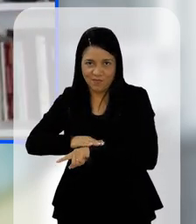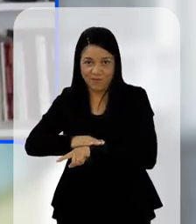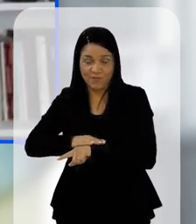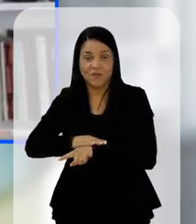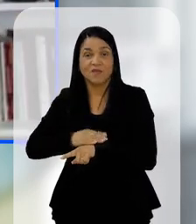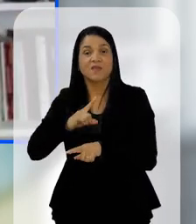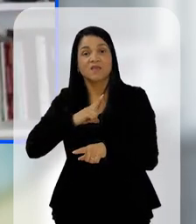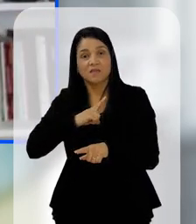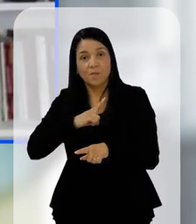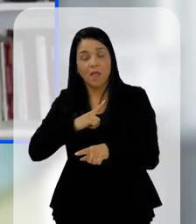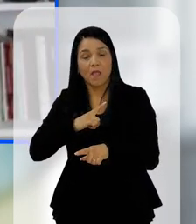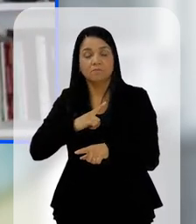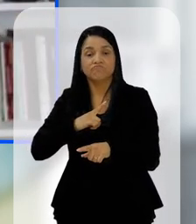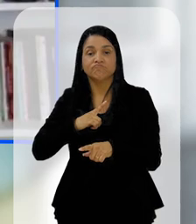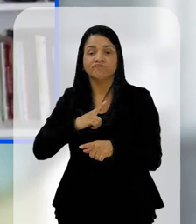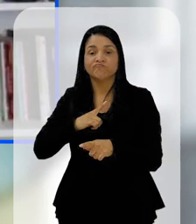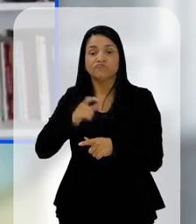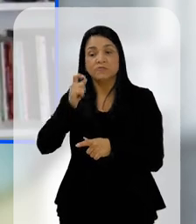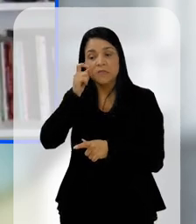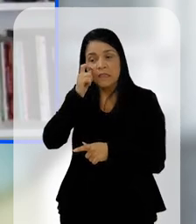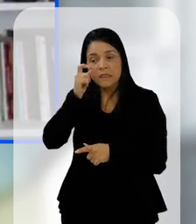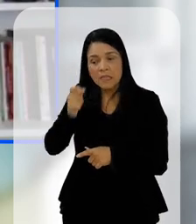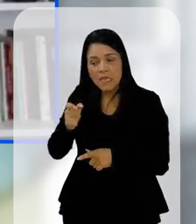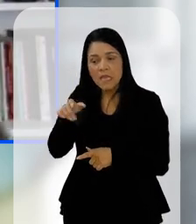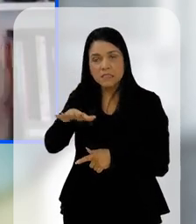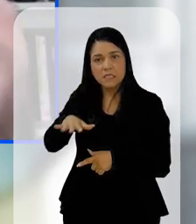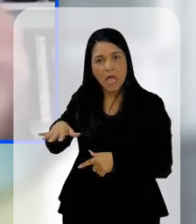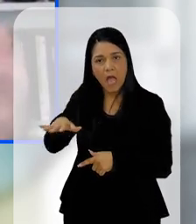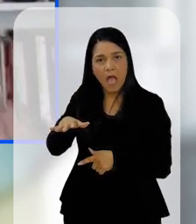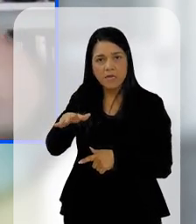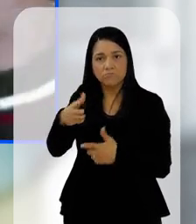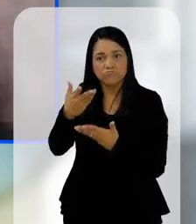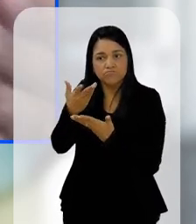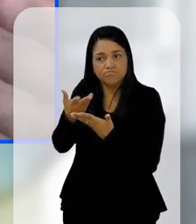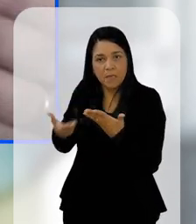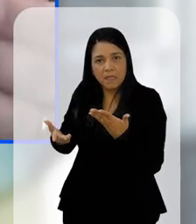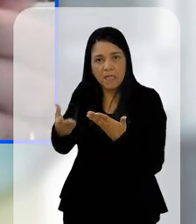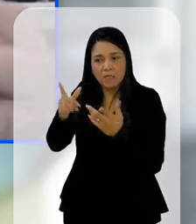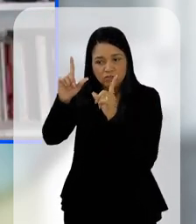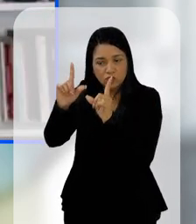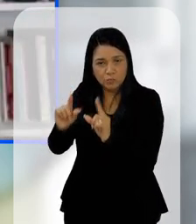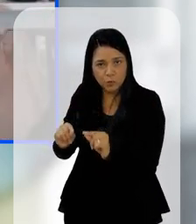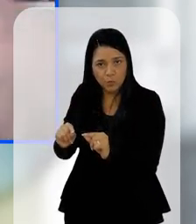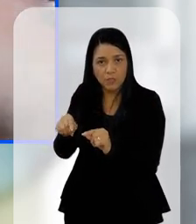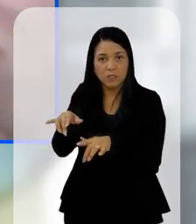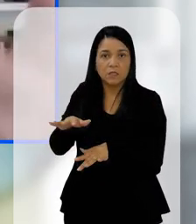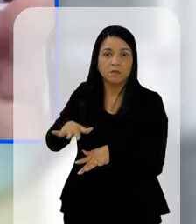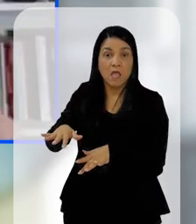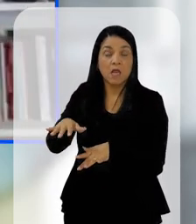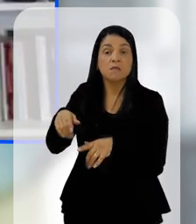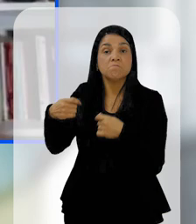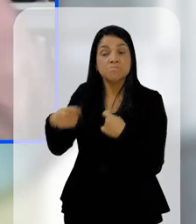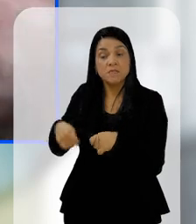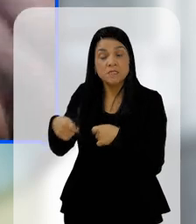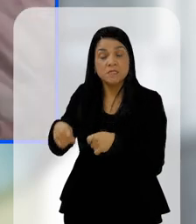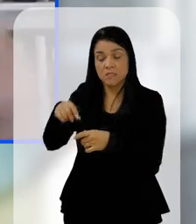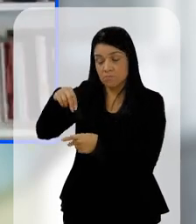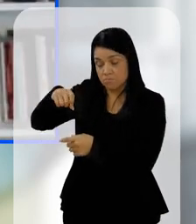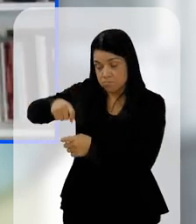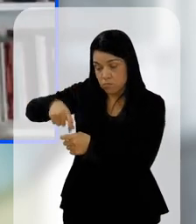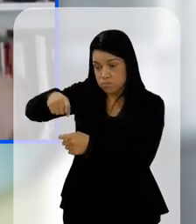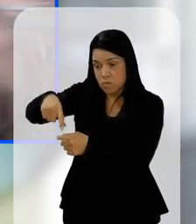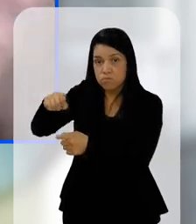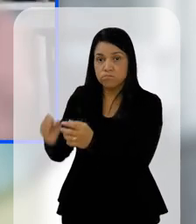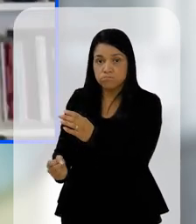talvez desmobilizar esse interesse por essas áreas, porque ao passo que eu as ocupo, eu queimo a possibilidade